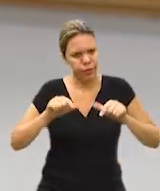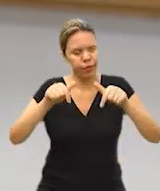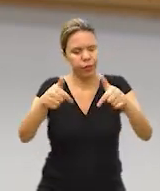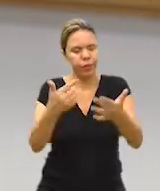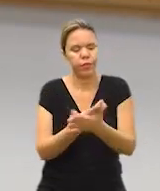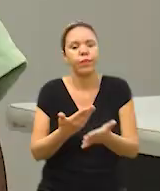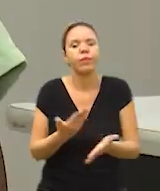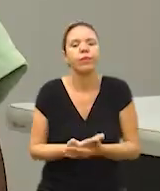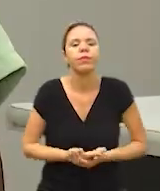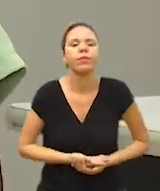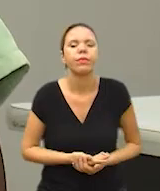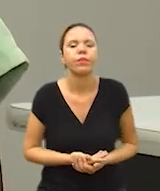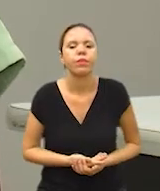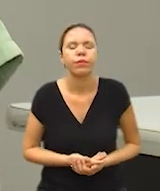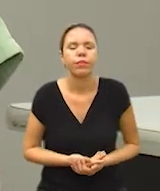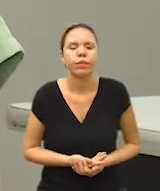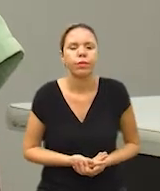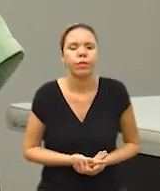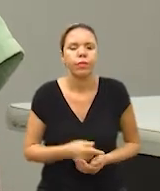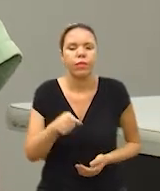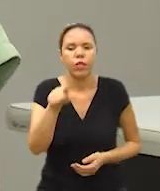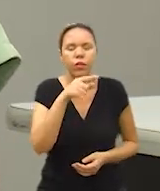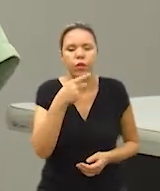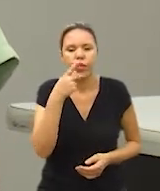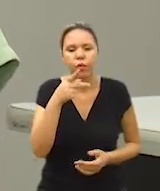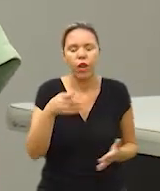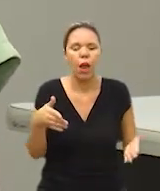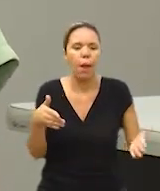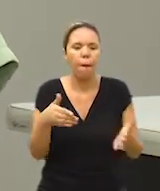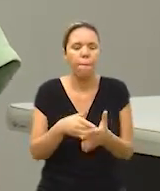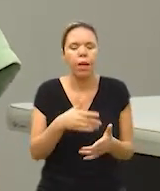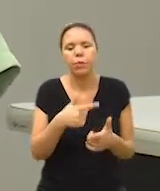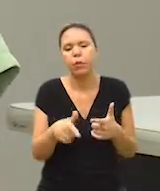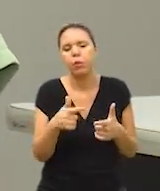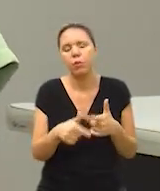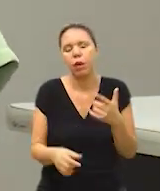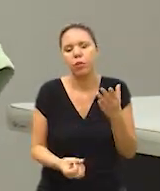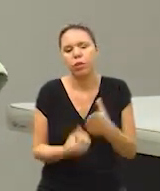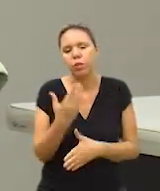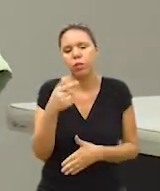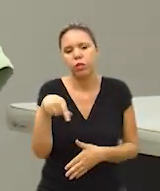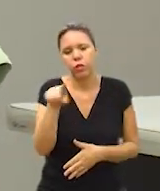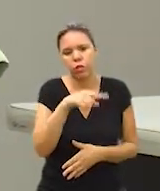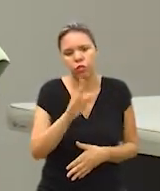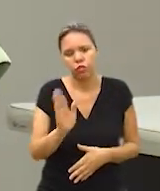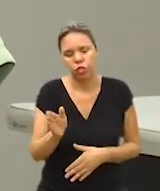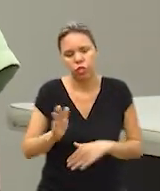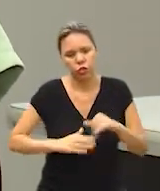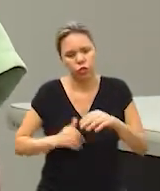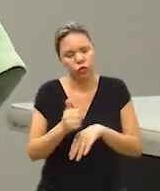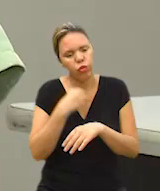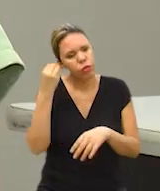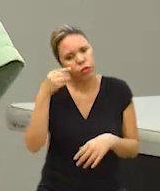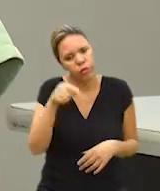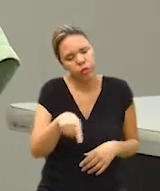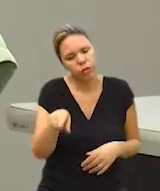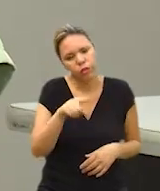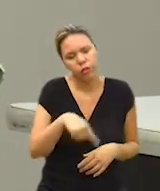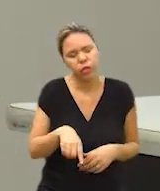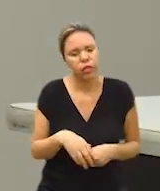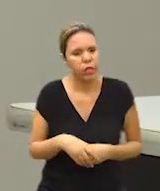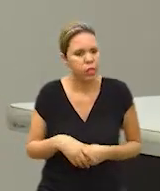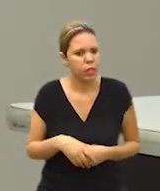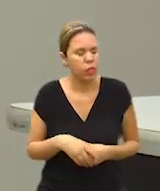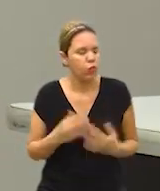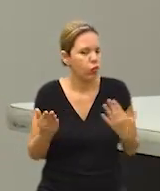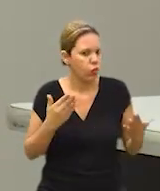enfrentar estudando. Aí vocês falaram assim, né, dos obstáculos que podem vir a ter, né, vocês já são profissionais experientes, né? Se